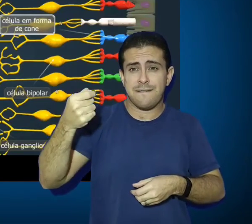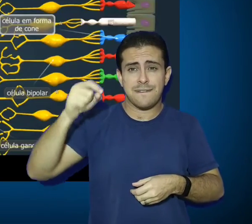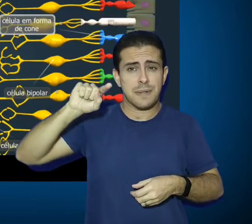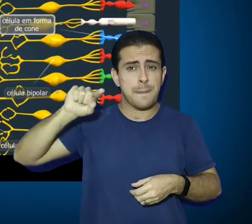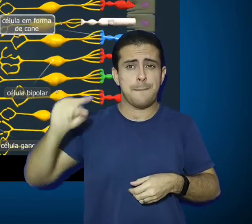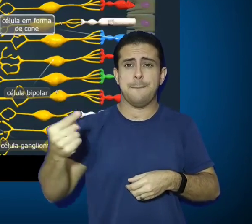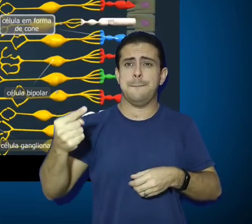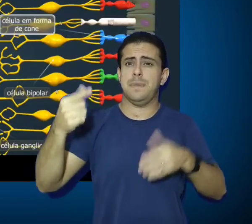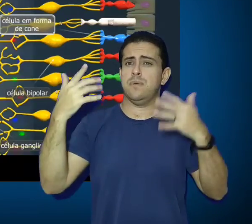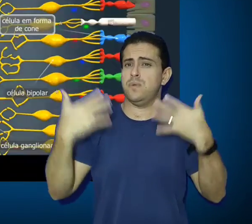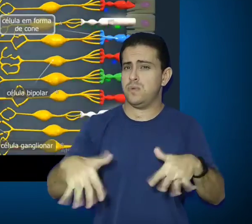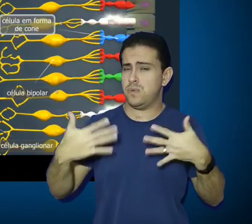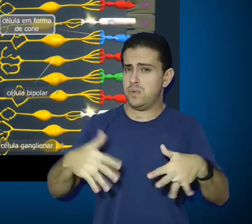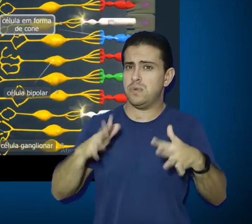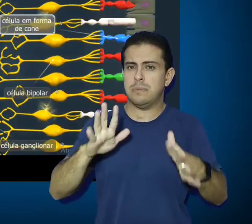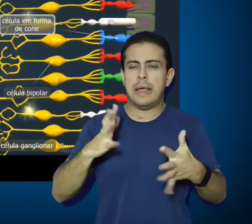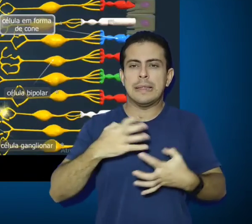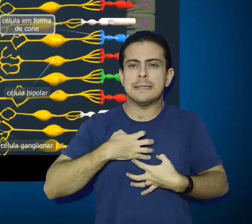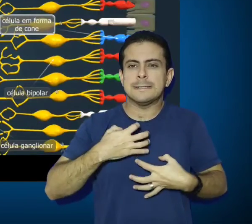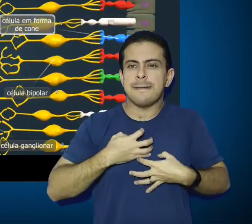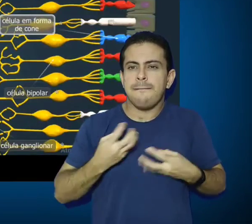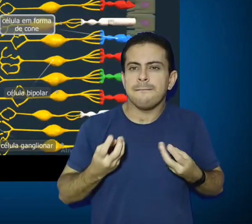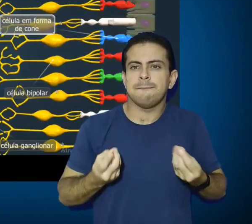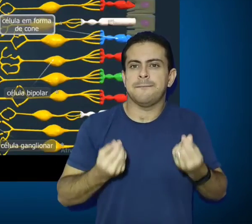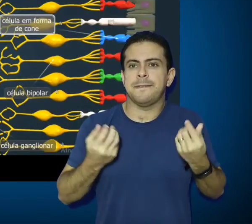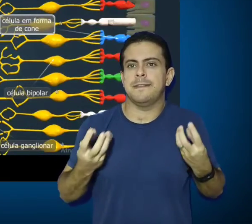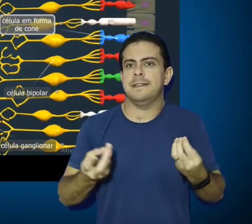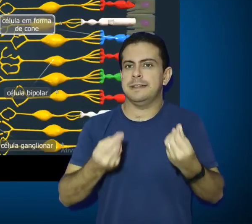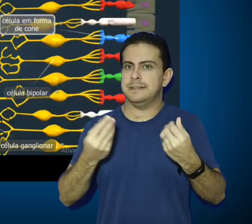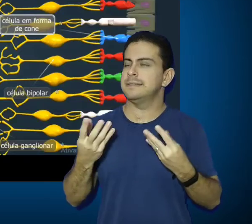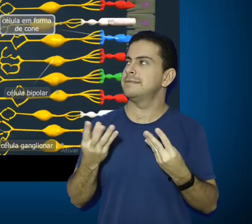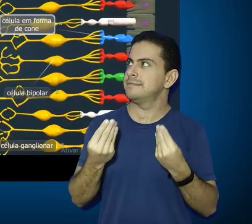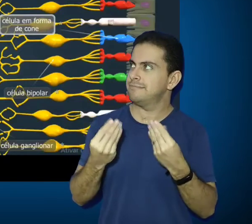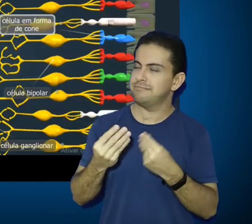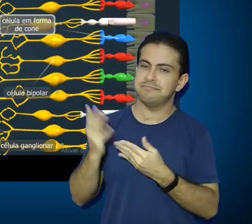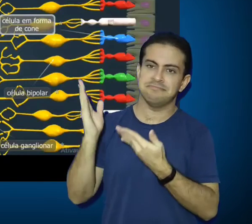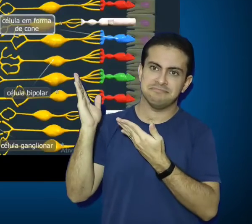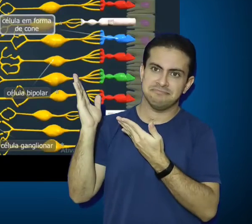vezes mais sensível que as células do tipo cone.